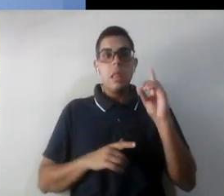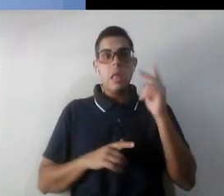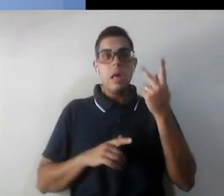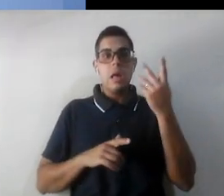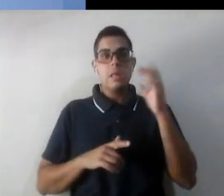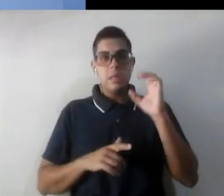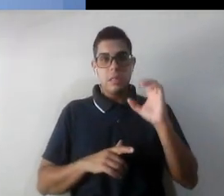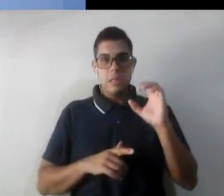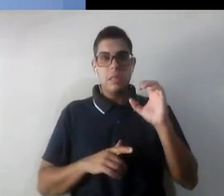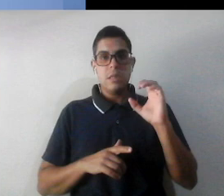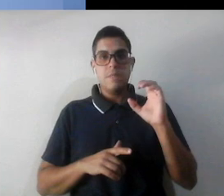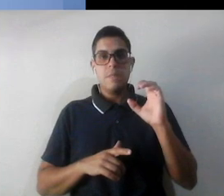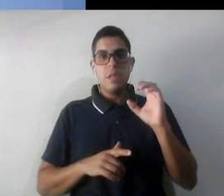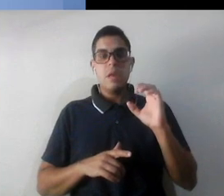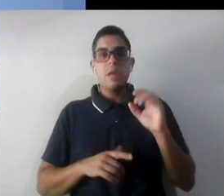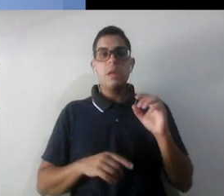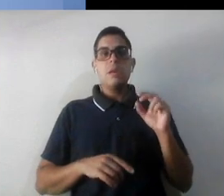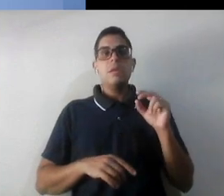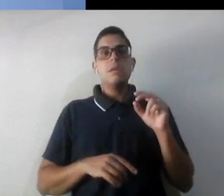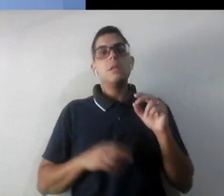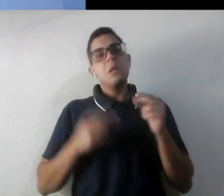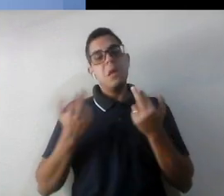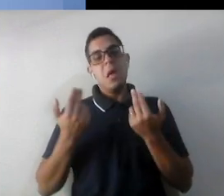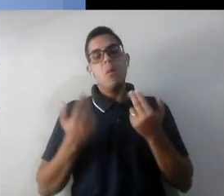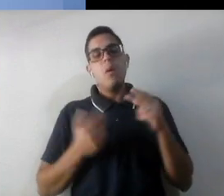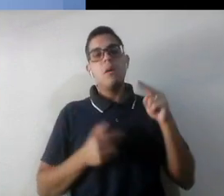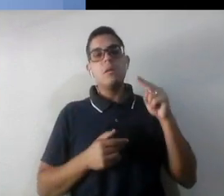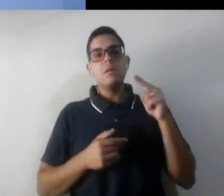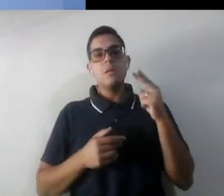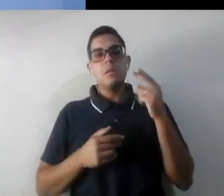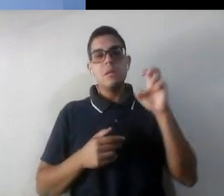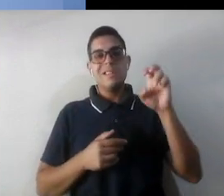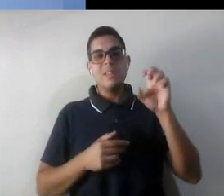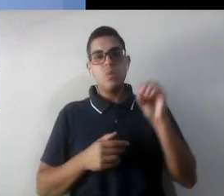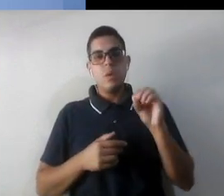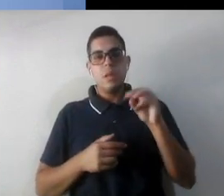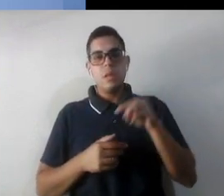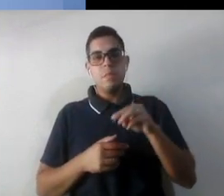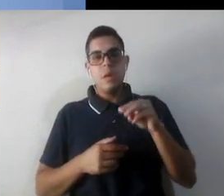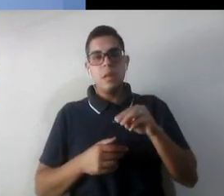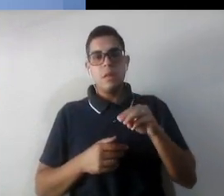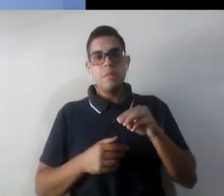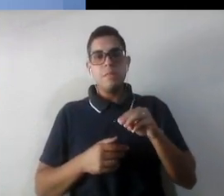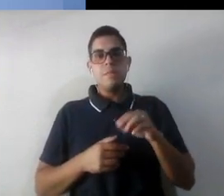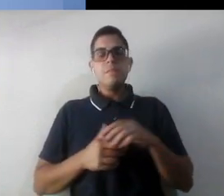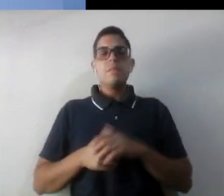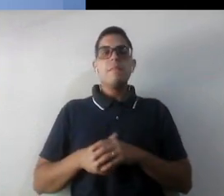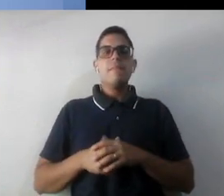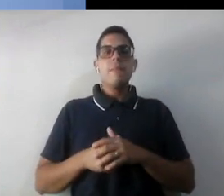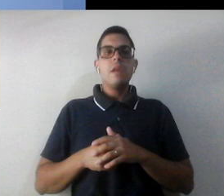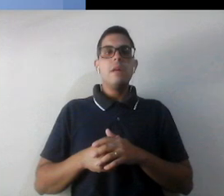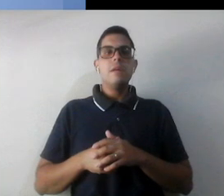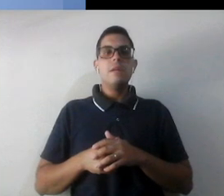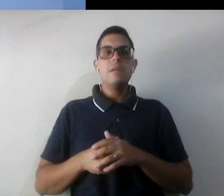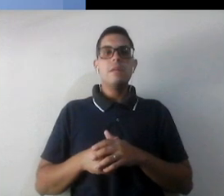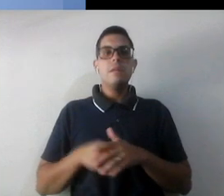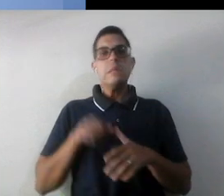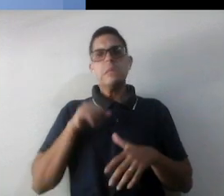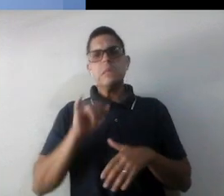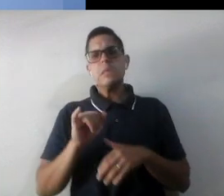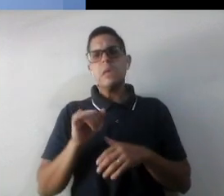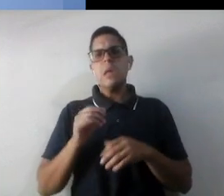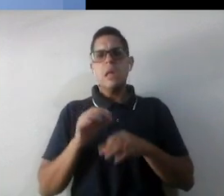quero realmente medir, que no caso é 50 metros. Só que, como essa trena está alterada, se eu medir 50 metros nessa trena, não